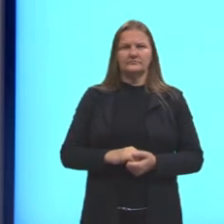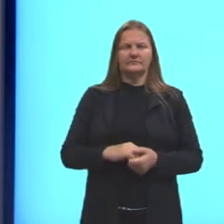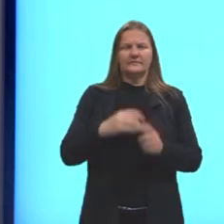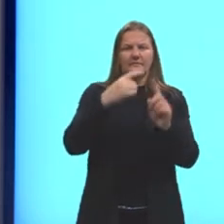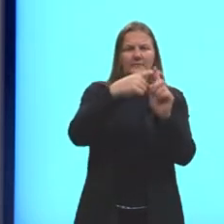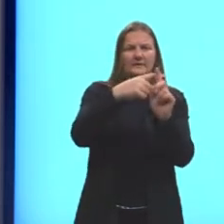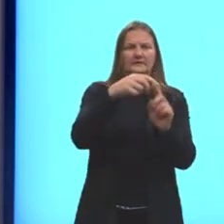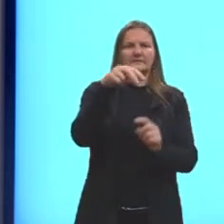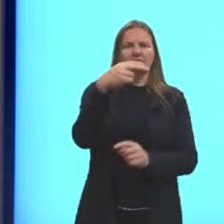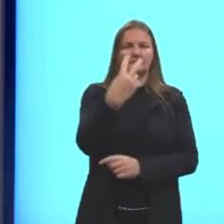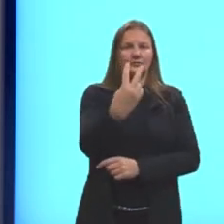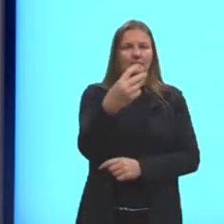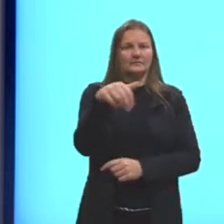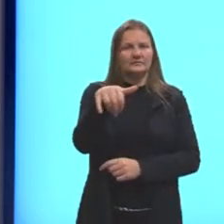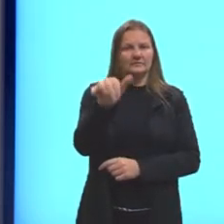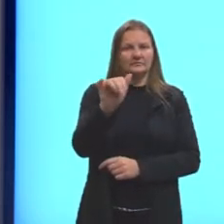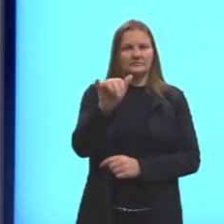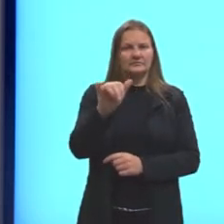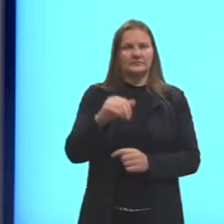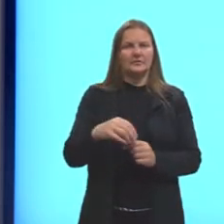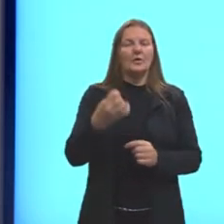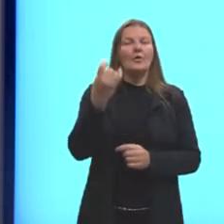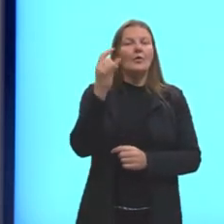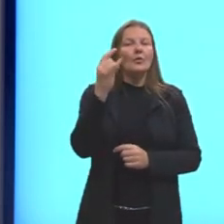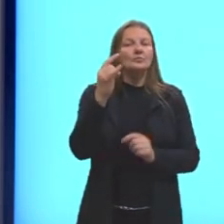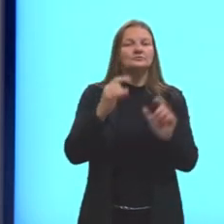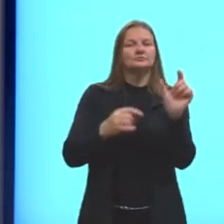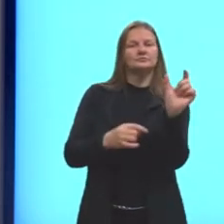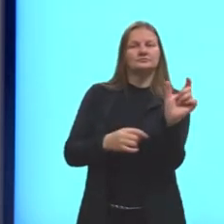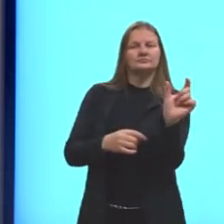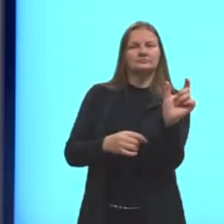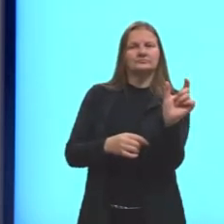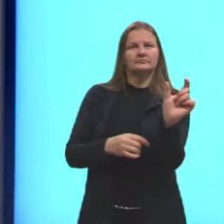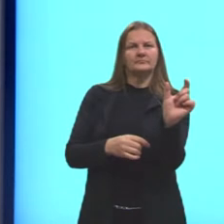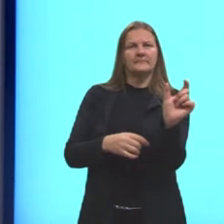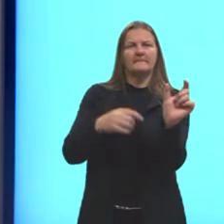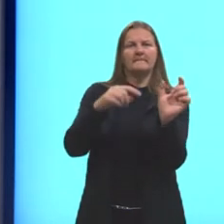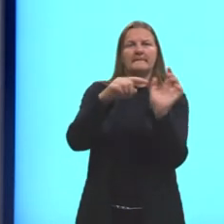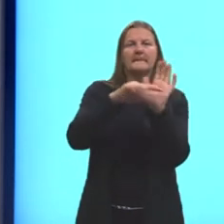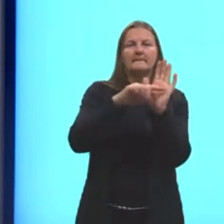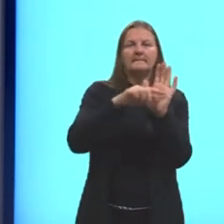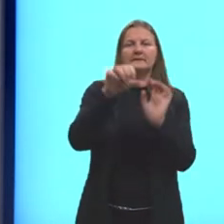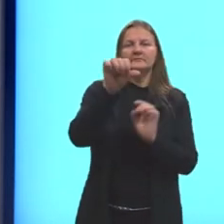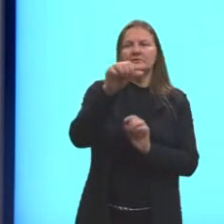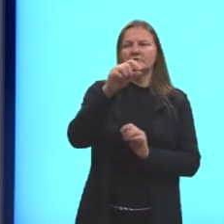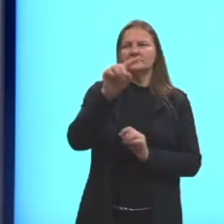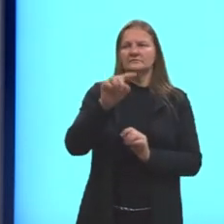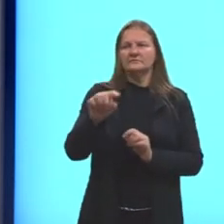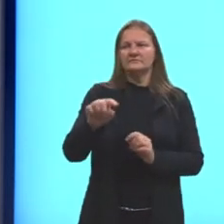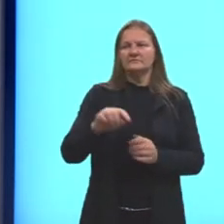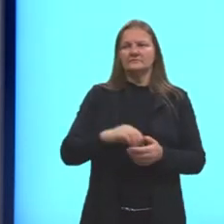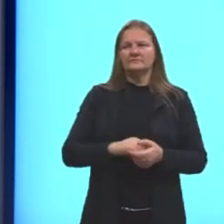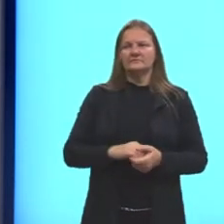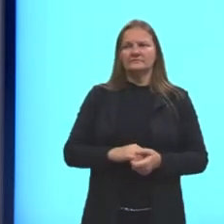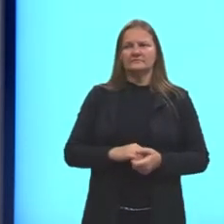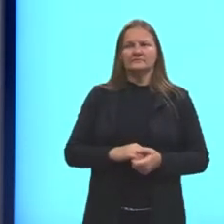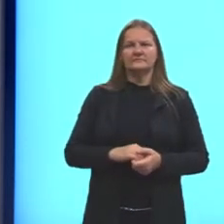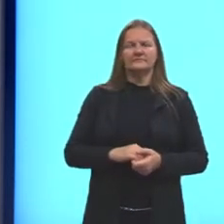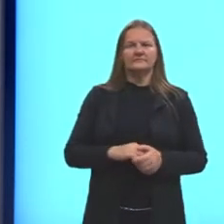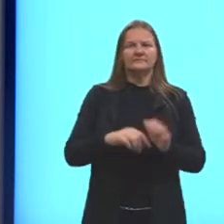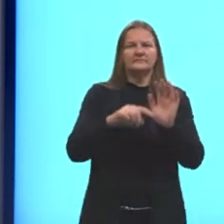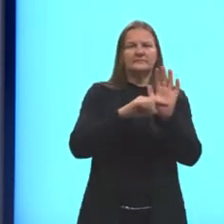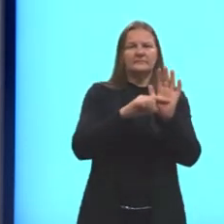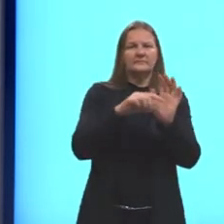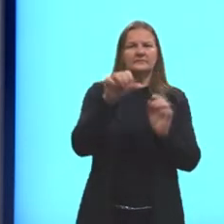+ 2Y último termo que nós temos é o menos 9c então o menos nove